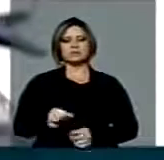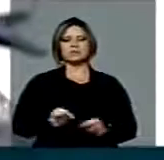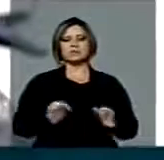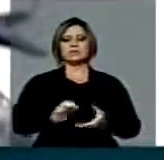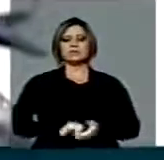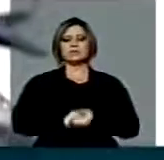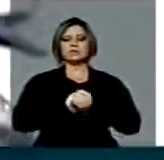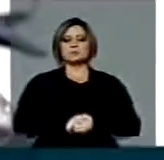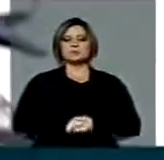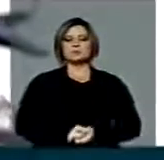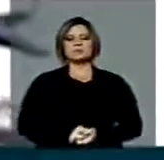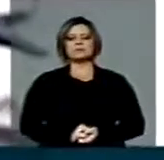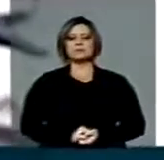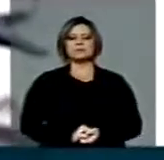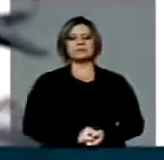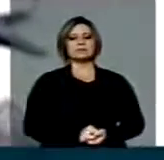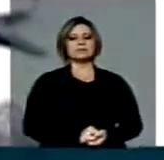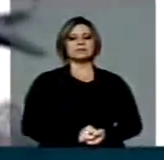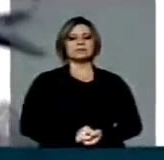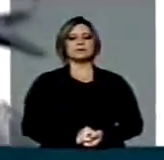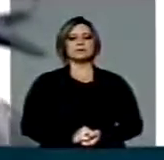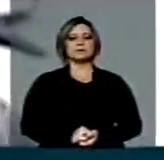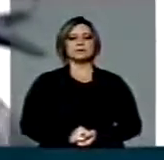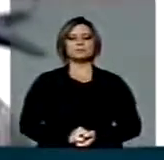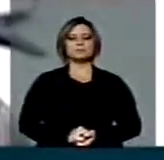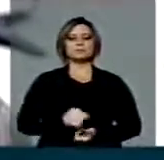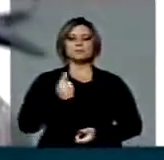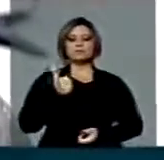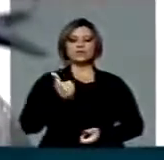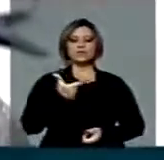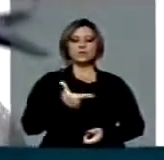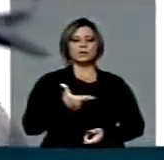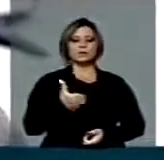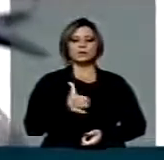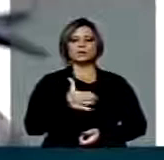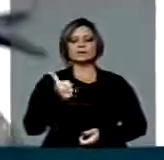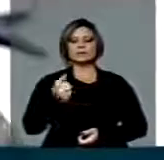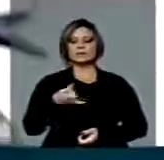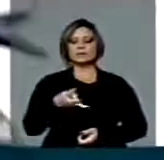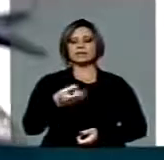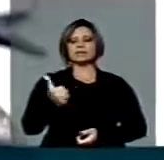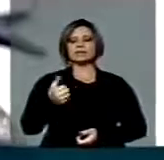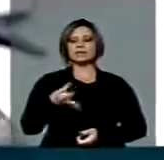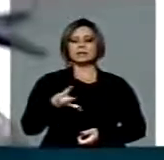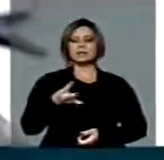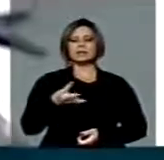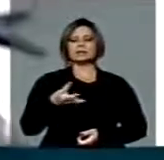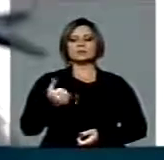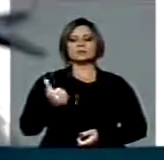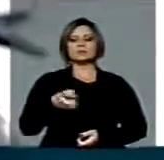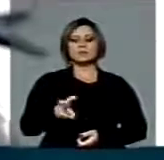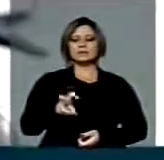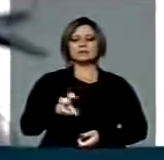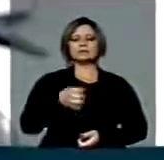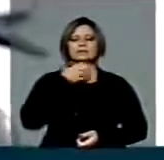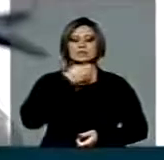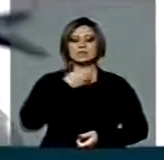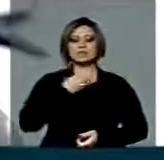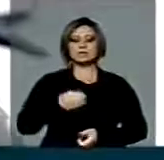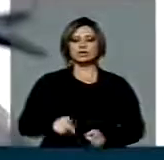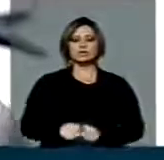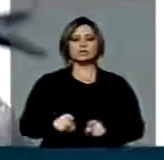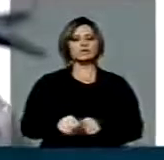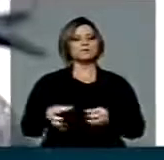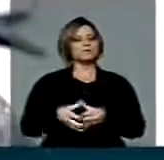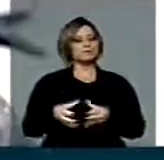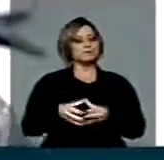aos congressistas, porque no dia 12, 13 e 14 de dezembro foi o 5º Congresso Nacional do Partido